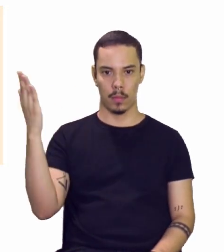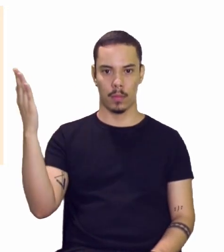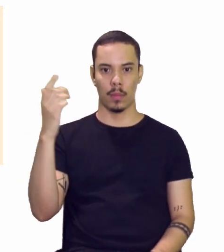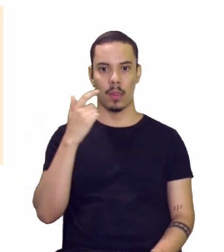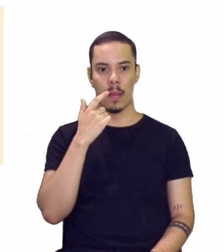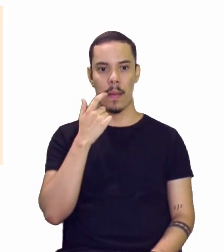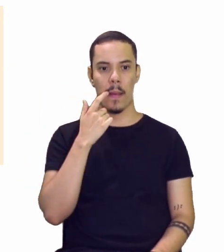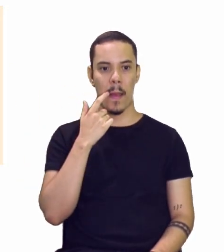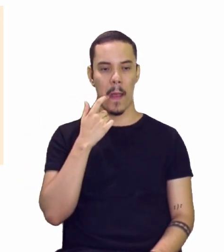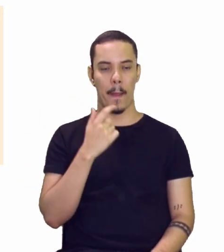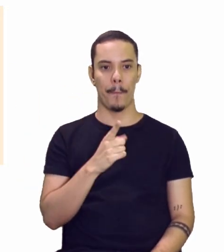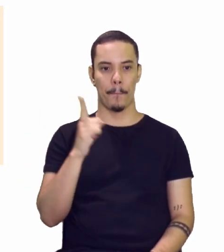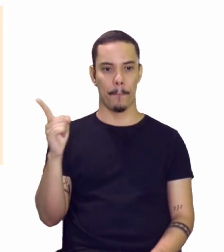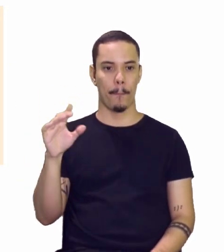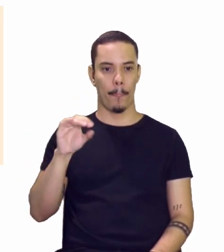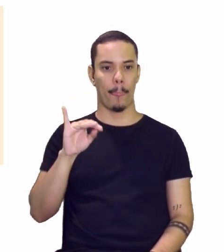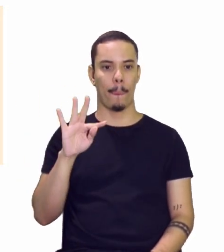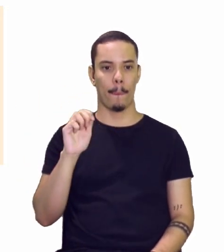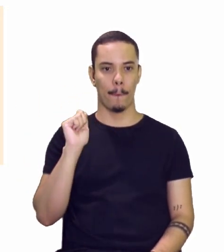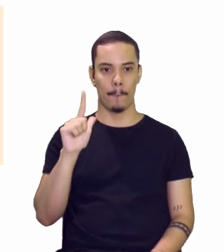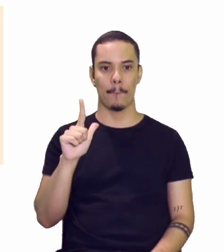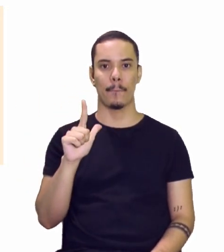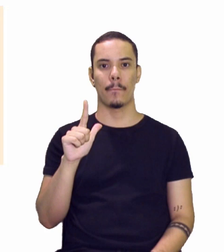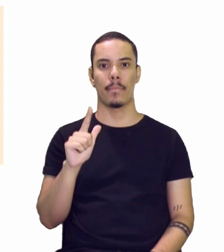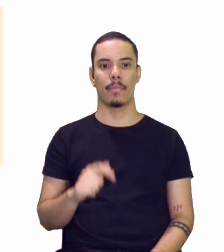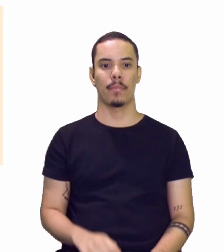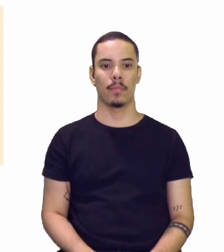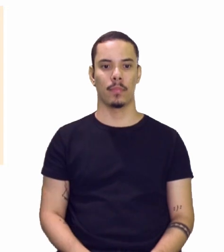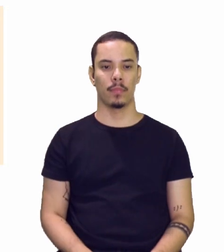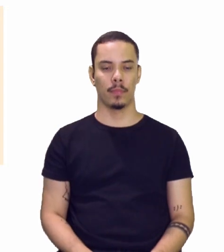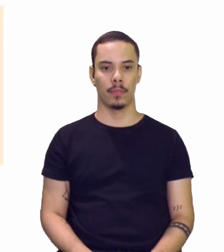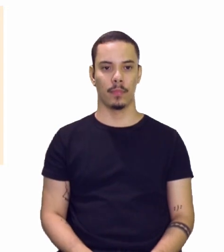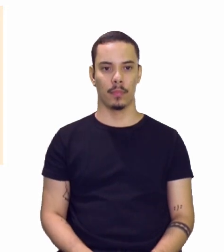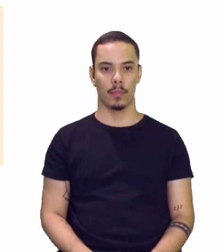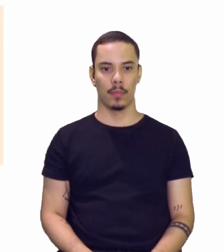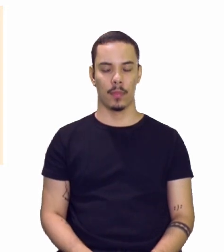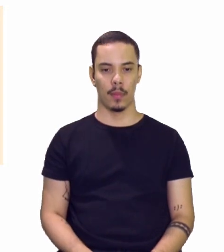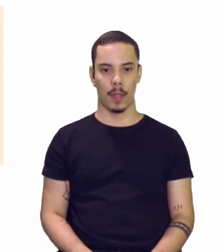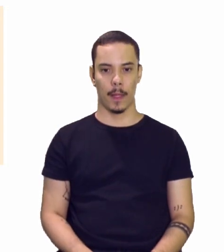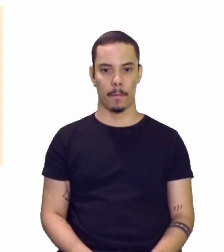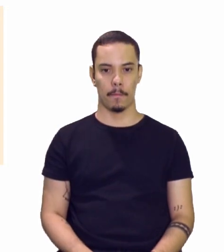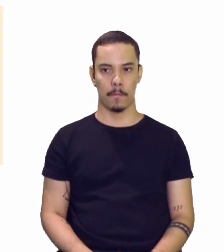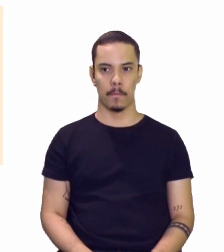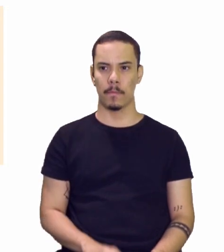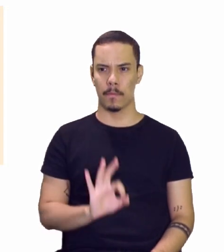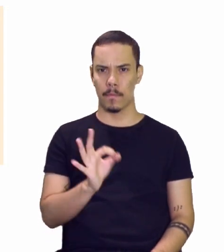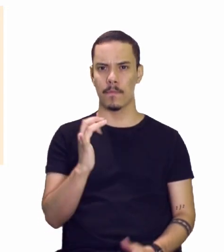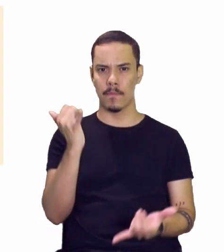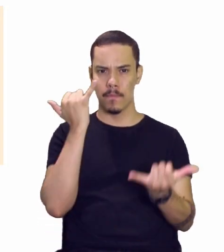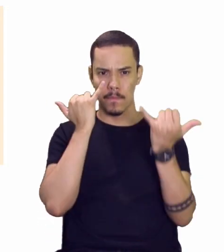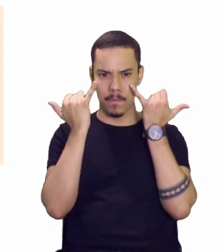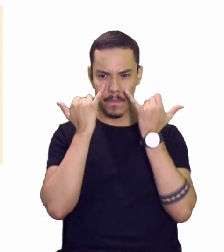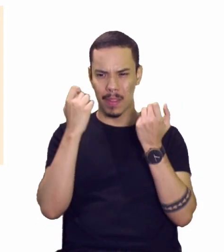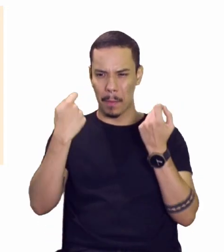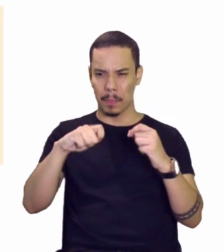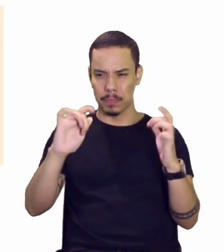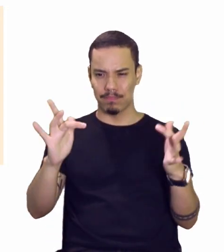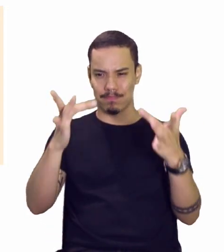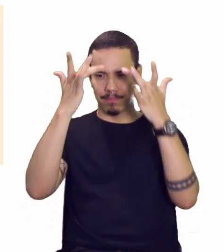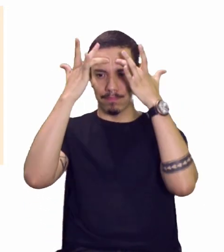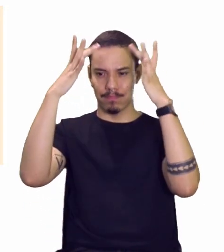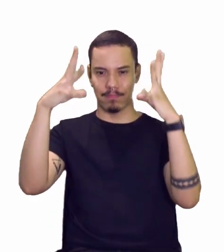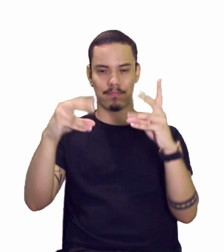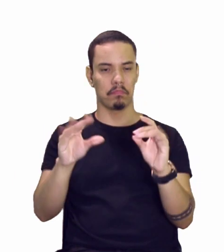Ao ocidental, que é o oeste, beleza? Precisa